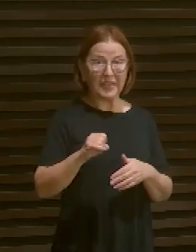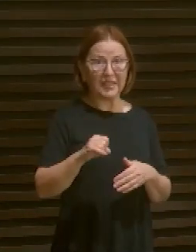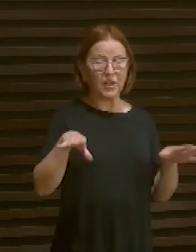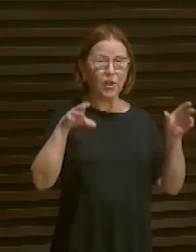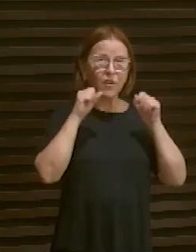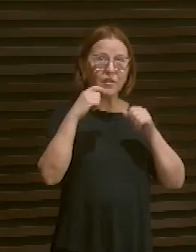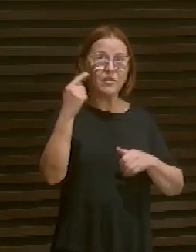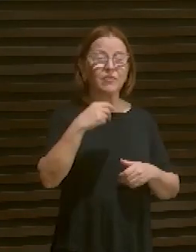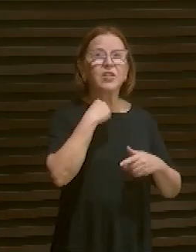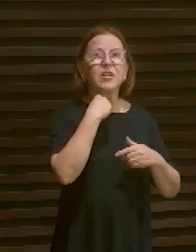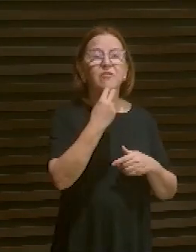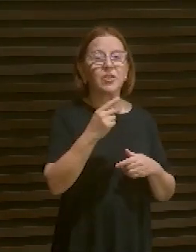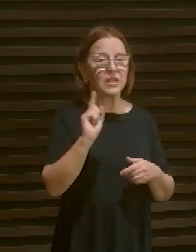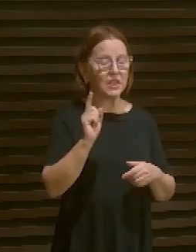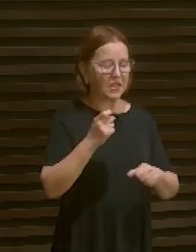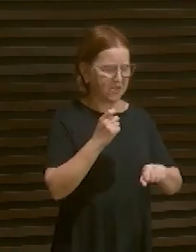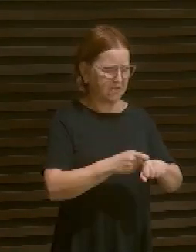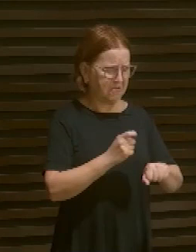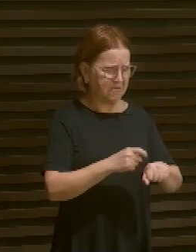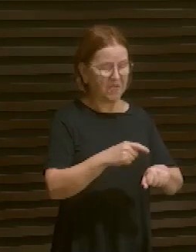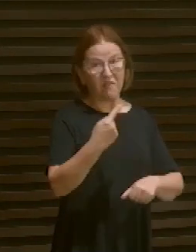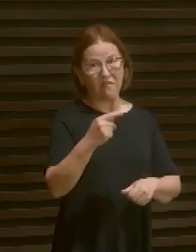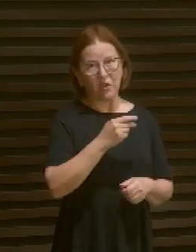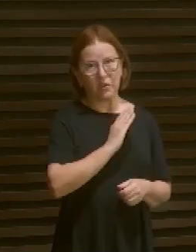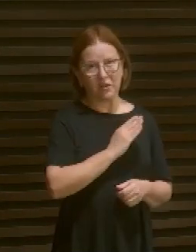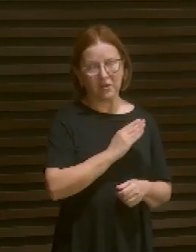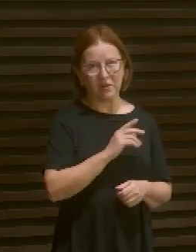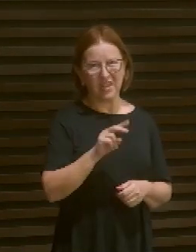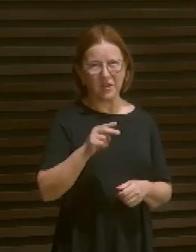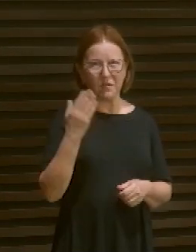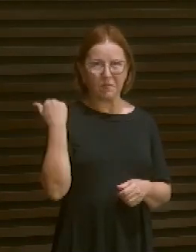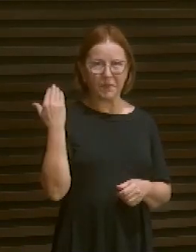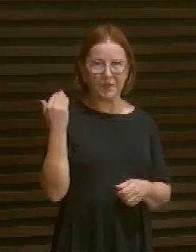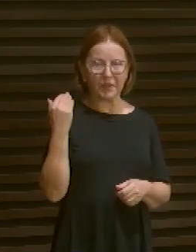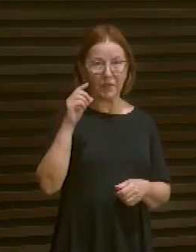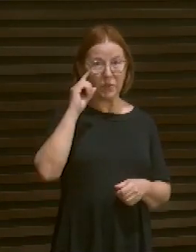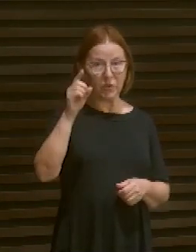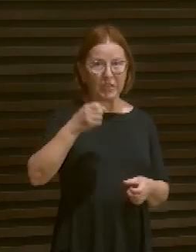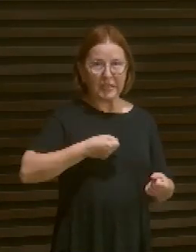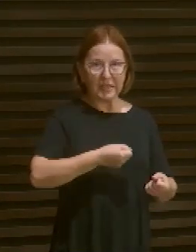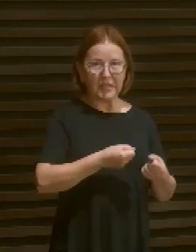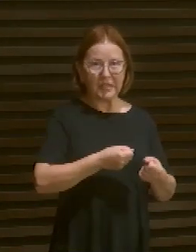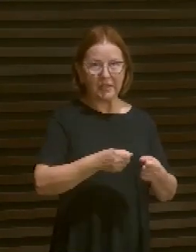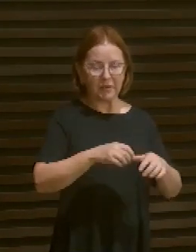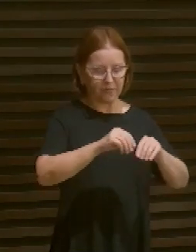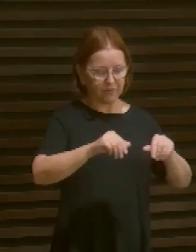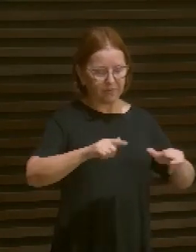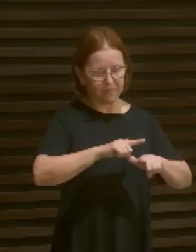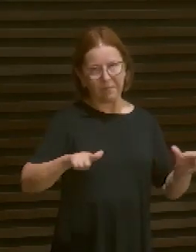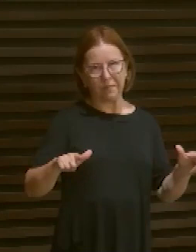não endureçais o vosso coração como foi na provocação, no dia da tentação no